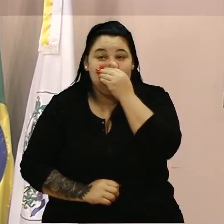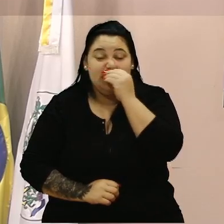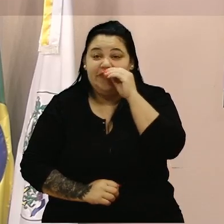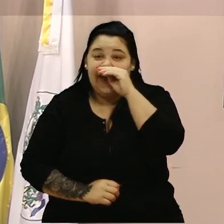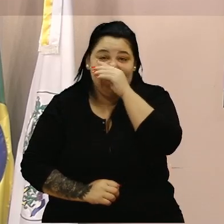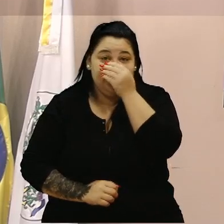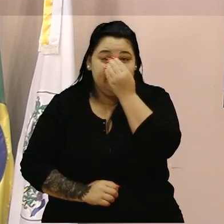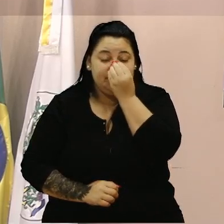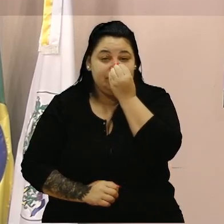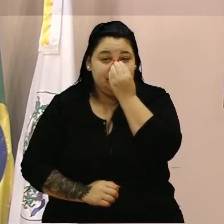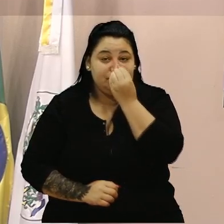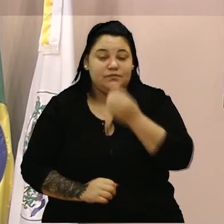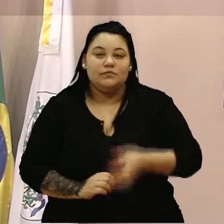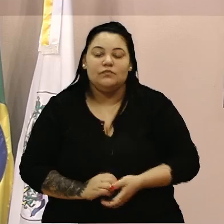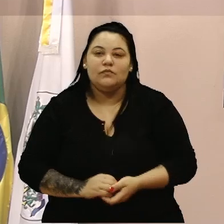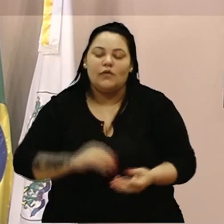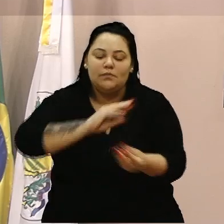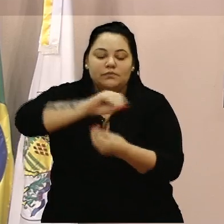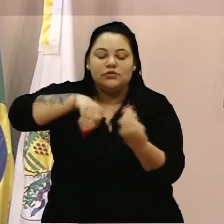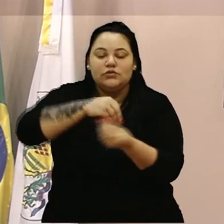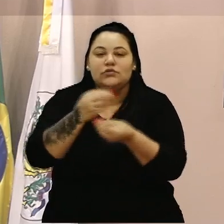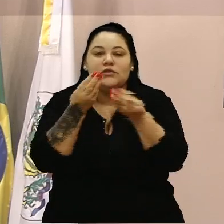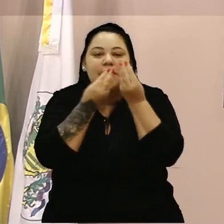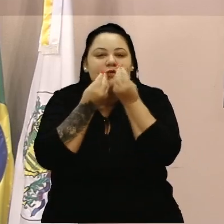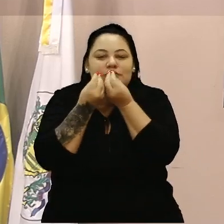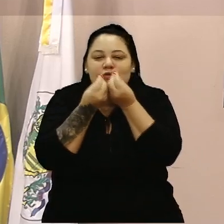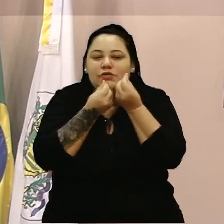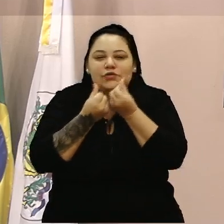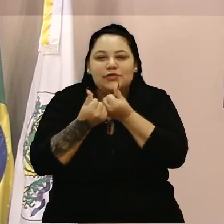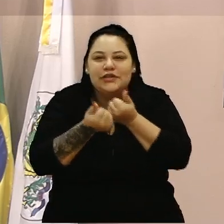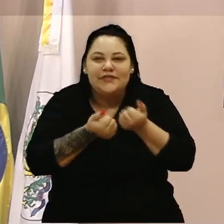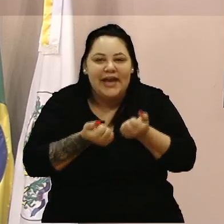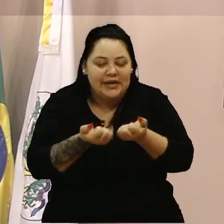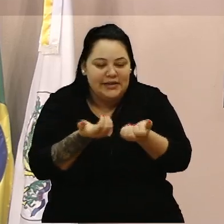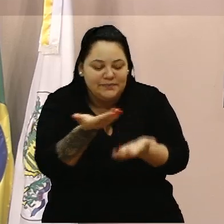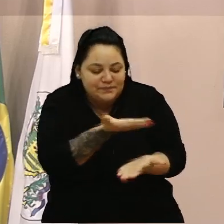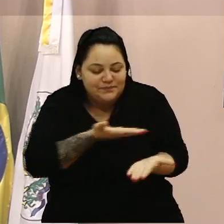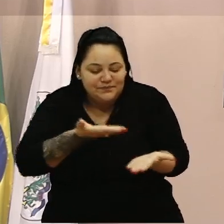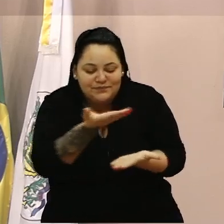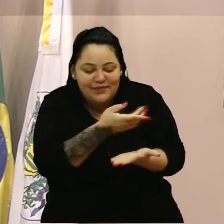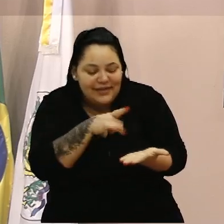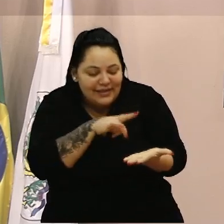Uma mistura original de sabores, cada prato carrega sua essência.